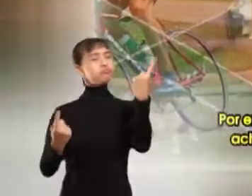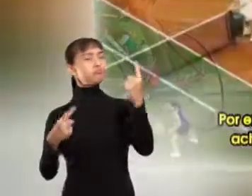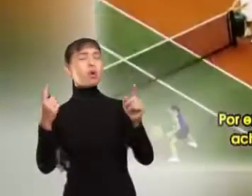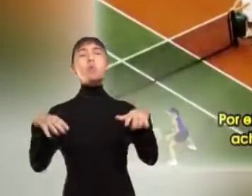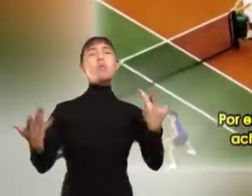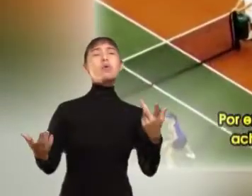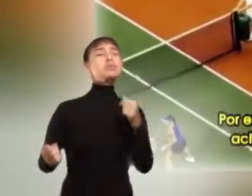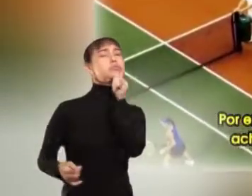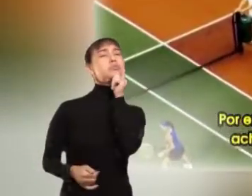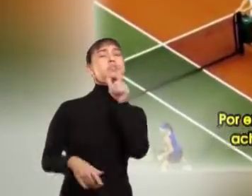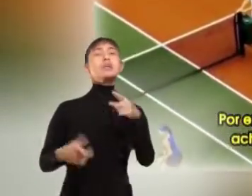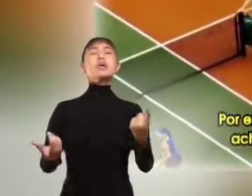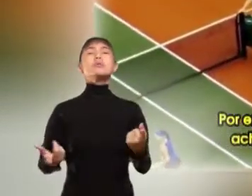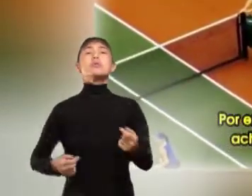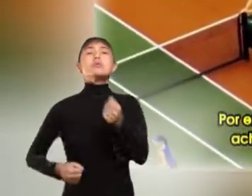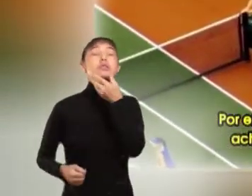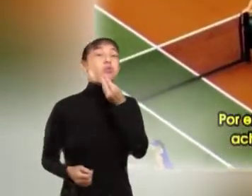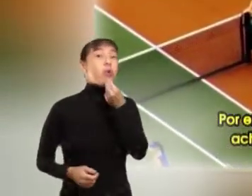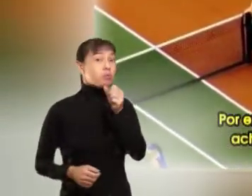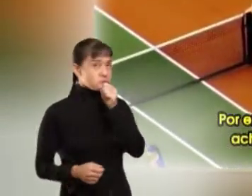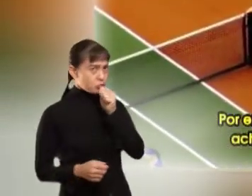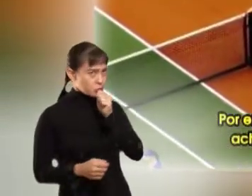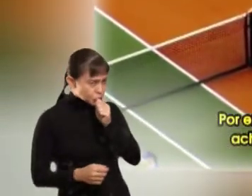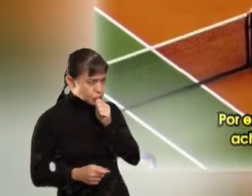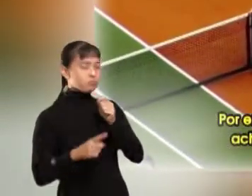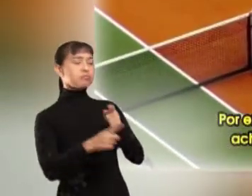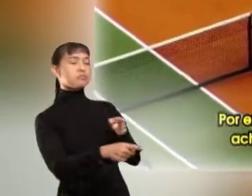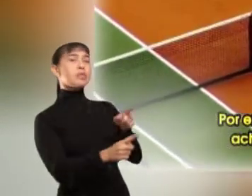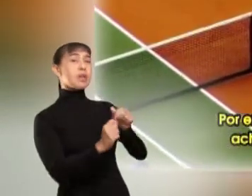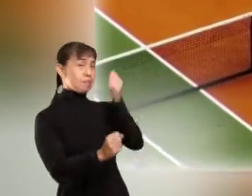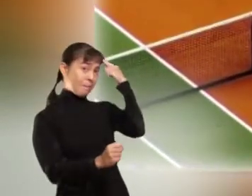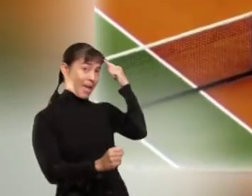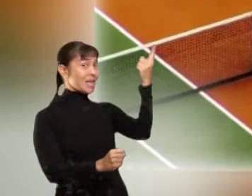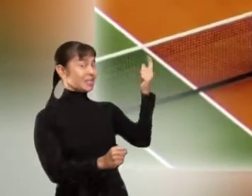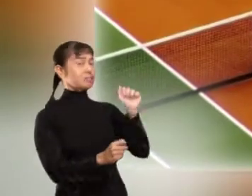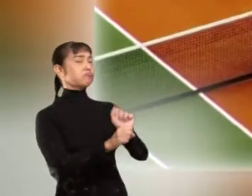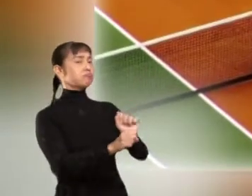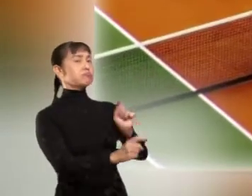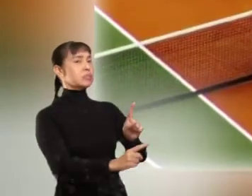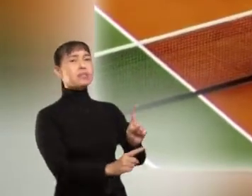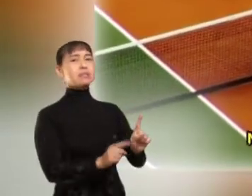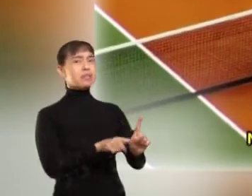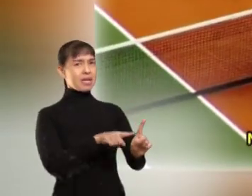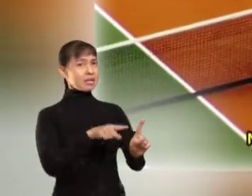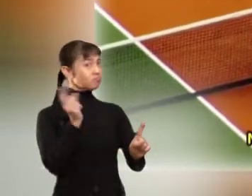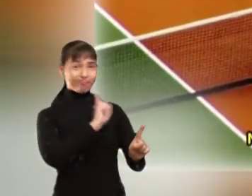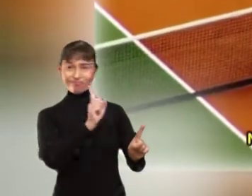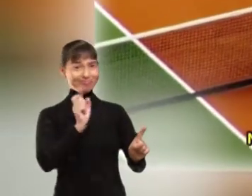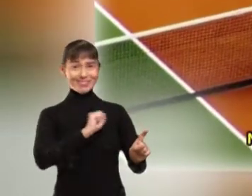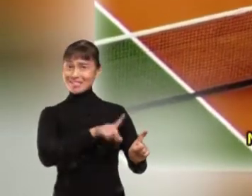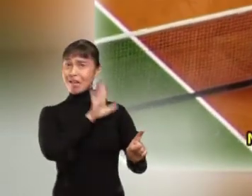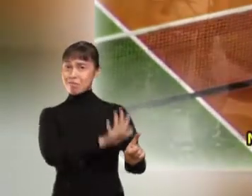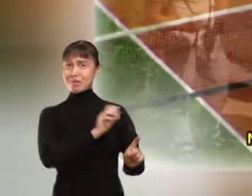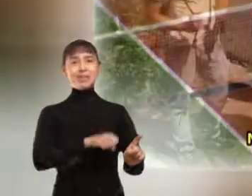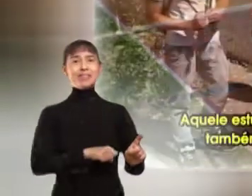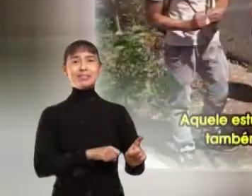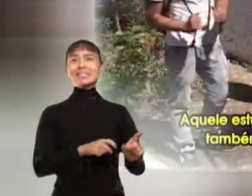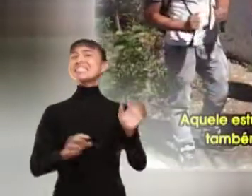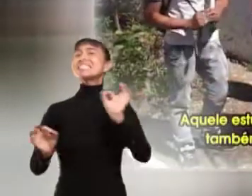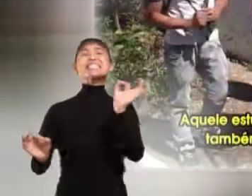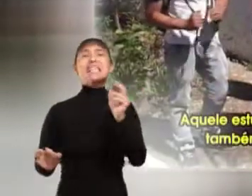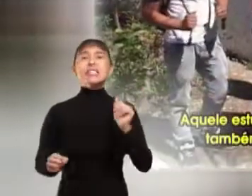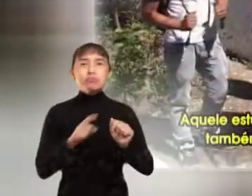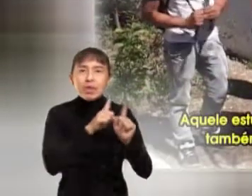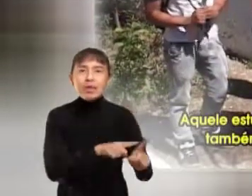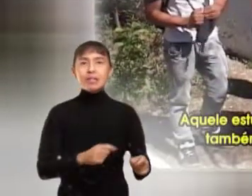Por exemplo, este juiz pode achar que está parado, mas não está. Nada está parado.